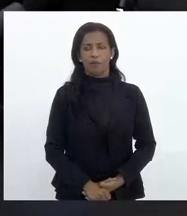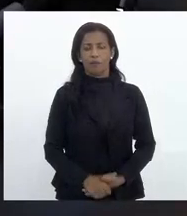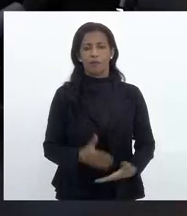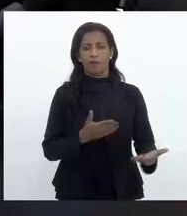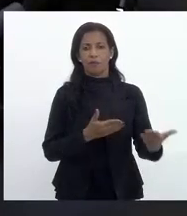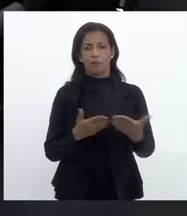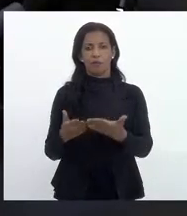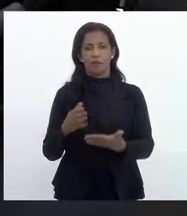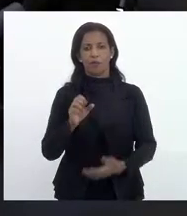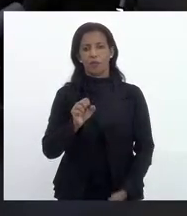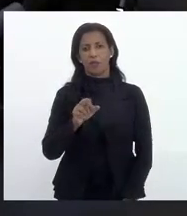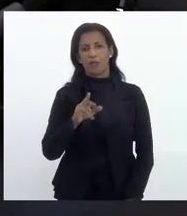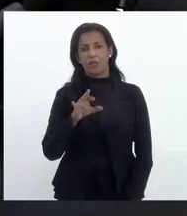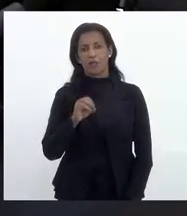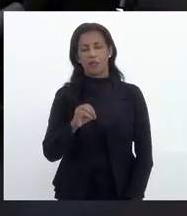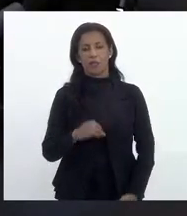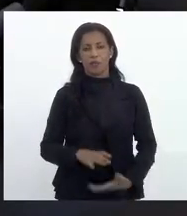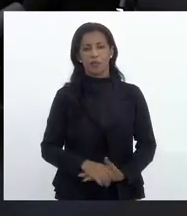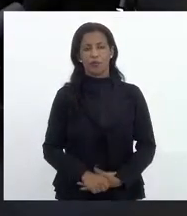Aureliano